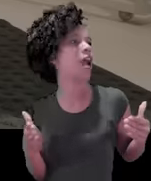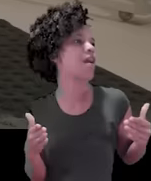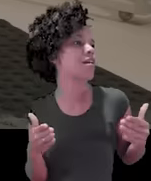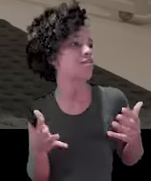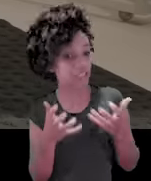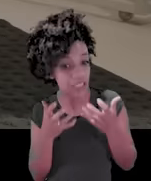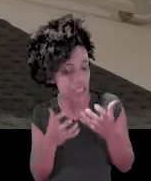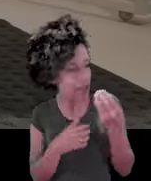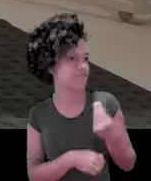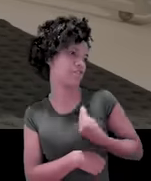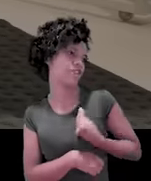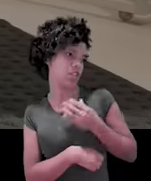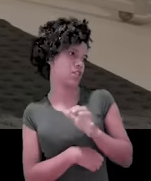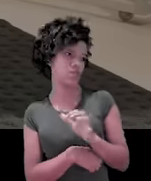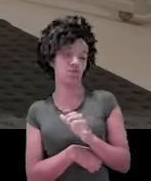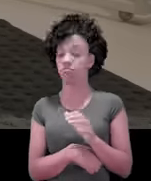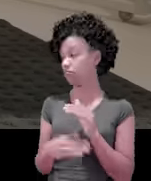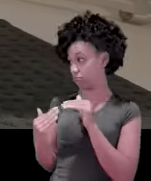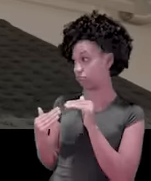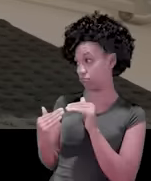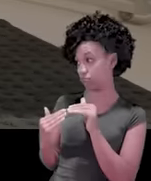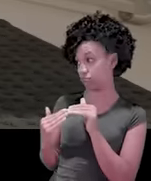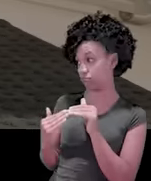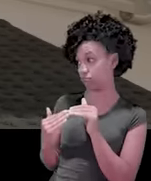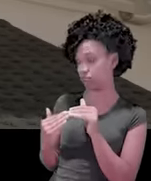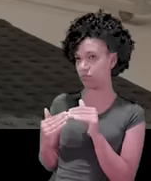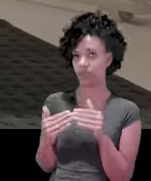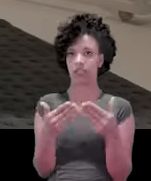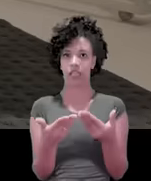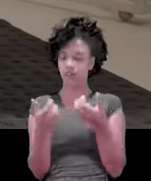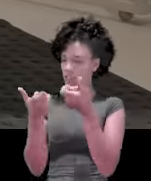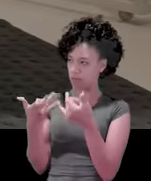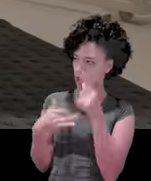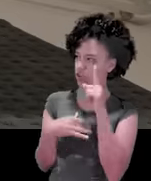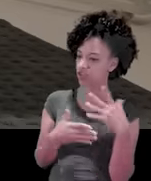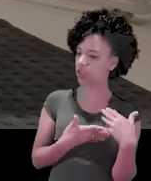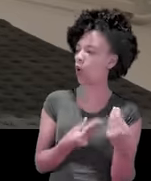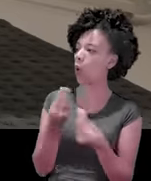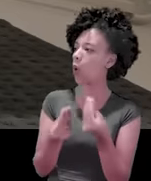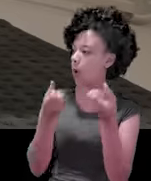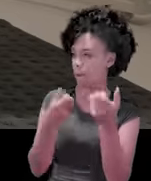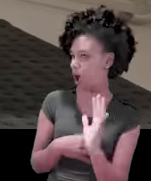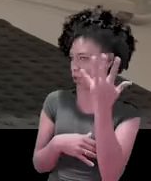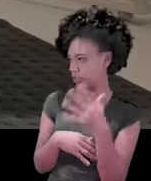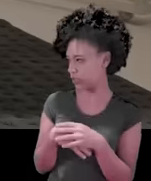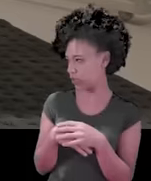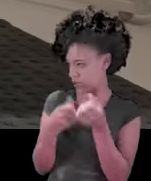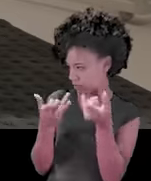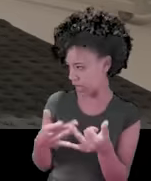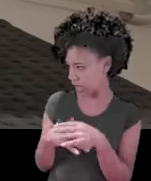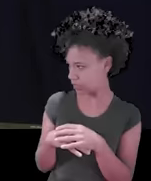quanto é que tá a fim de passar por isso aí você me conta o dia do Resgate como é que foi esse